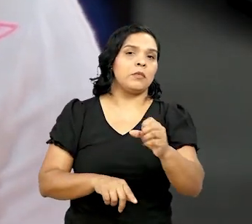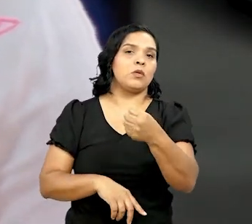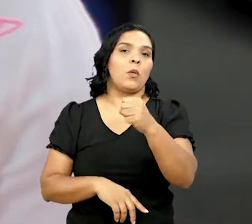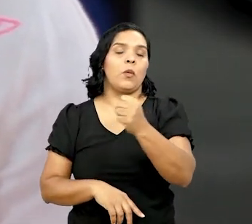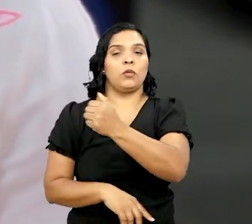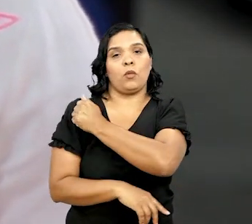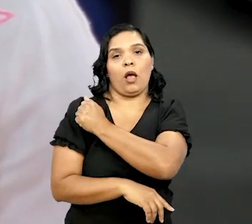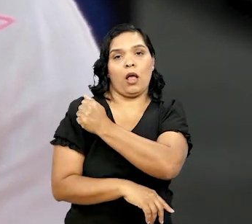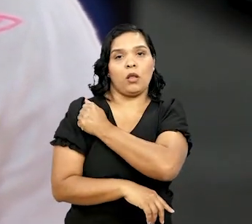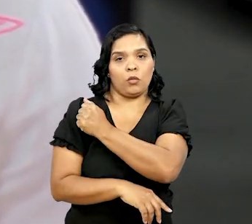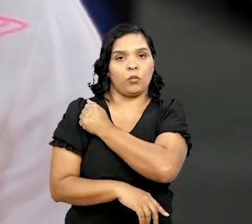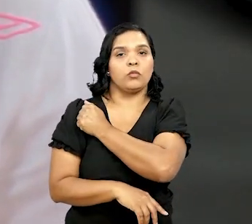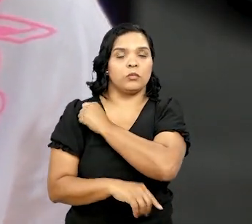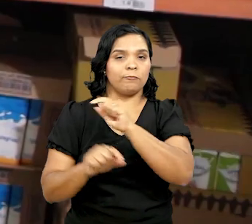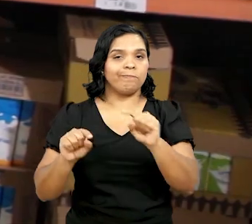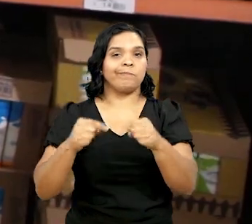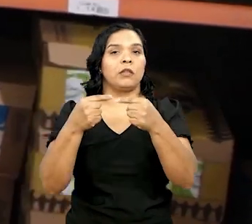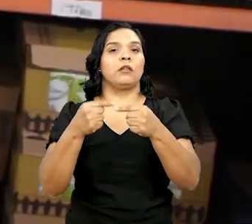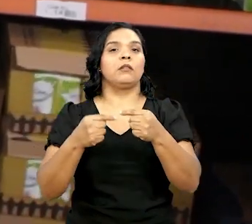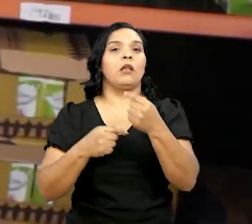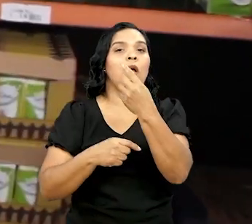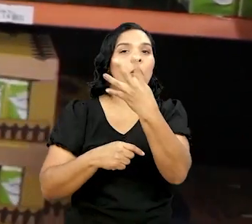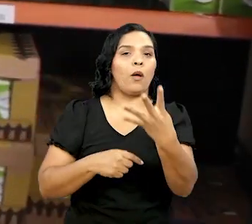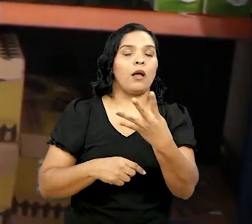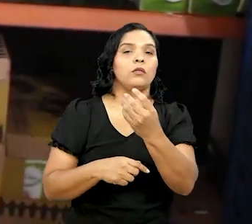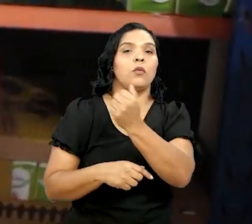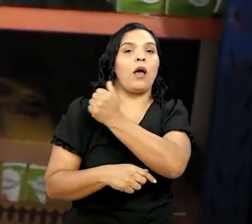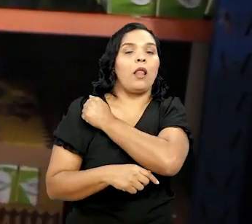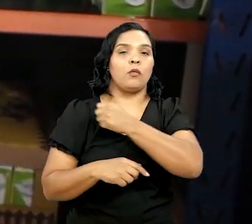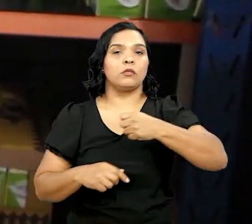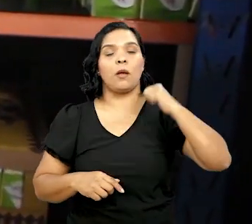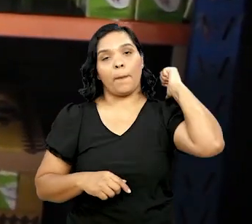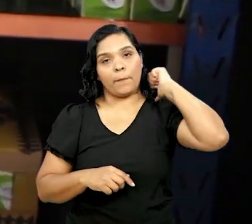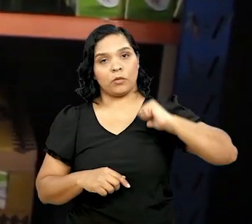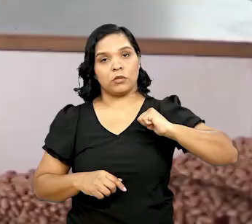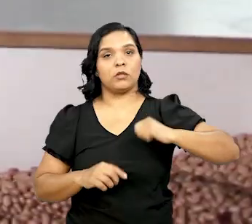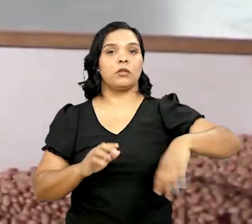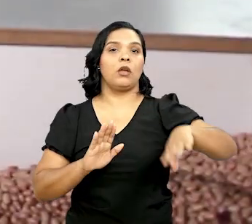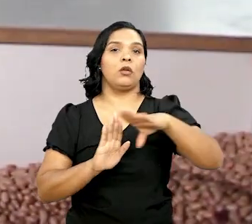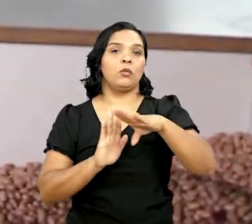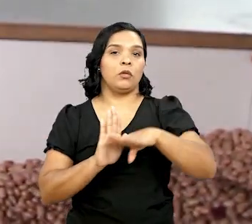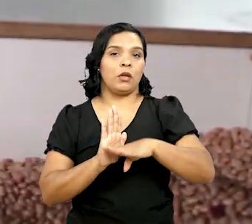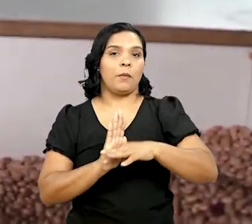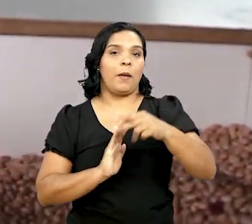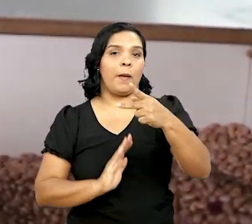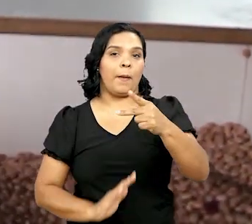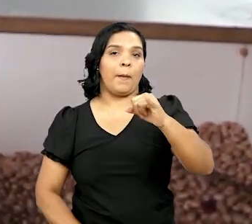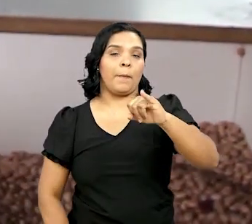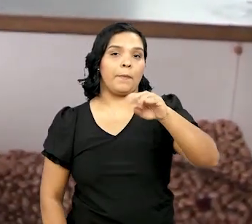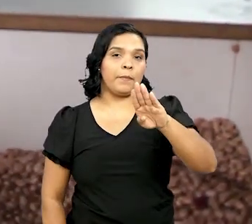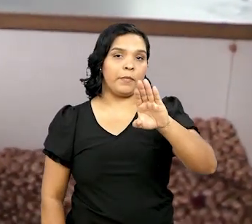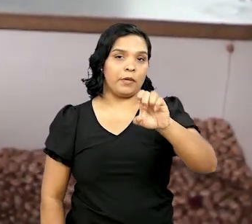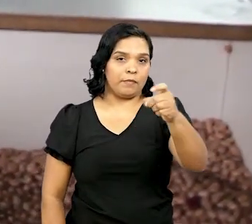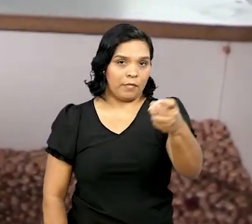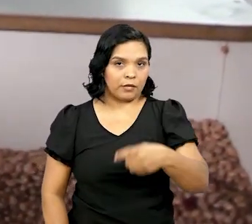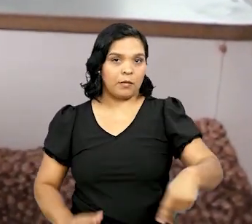8 alunos também, coincidentemente. Então, a gente tem 4 alunos bolsistas do programa PIBEX, aqui da própria